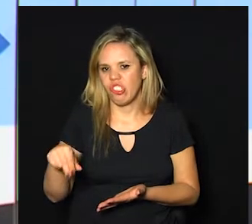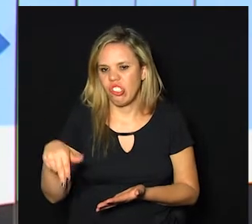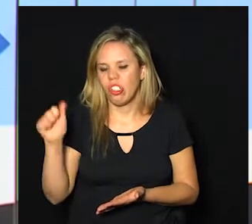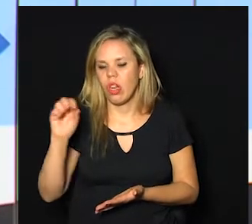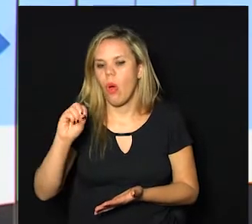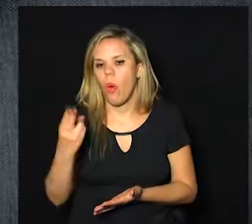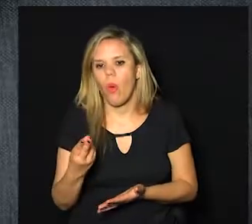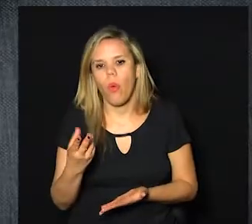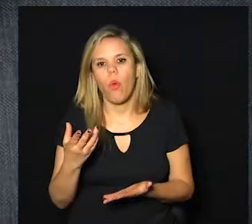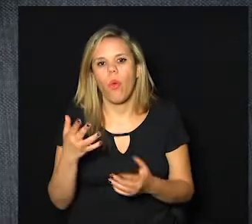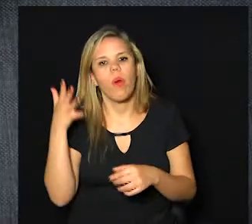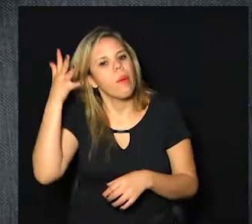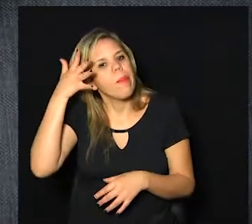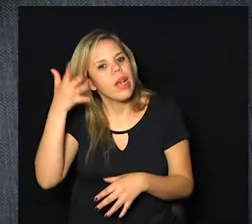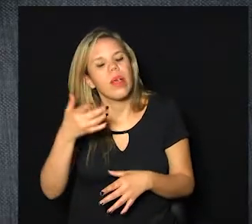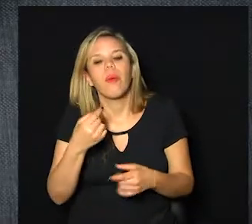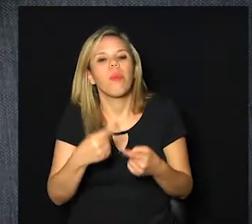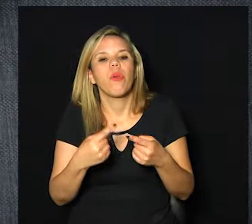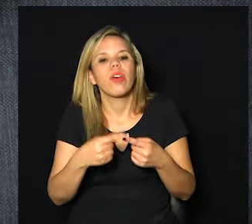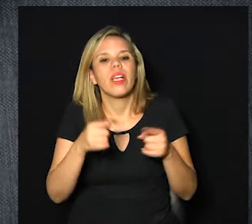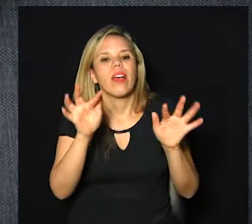felicidade não dão certo.